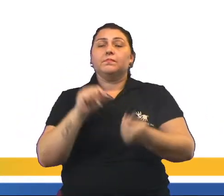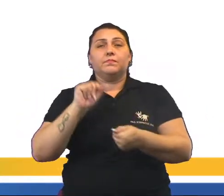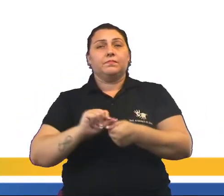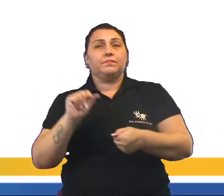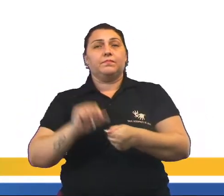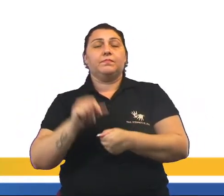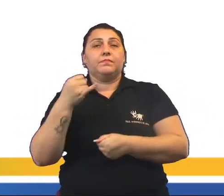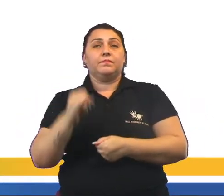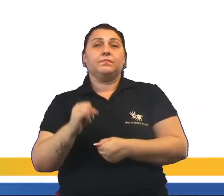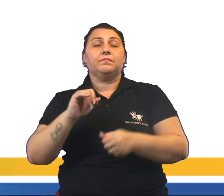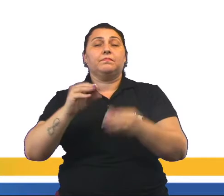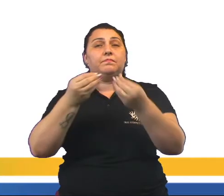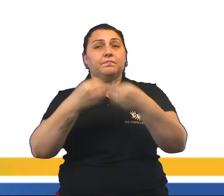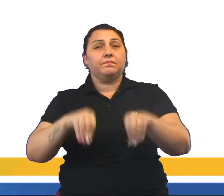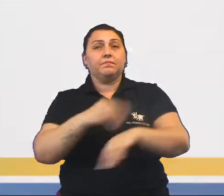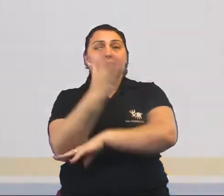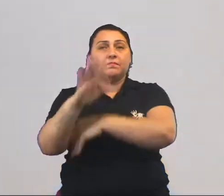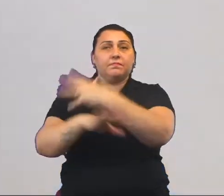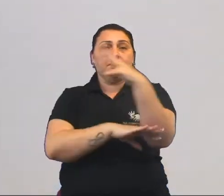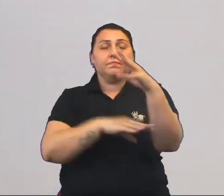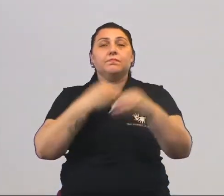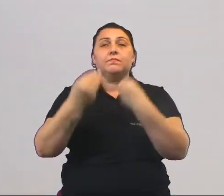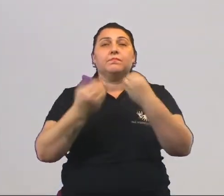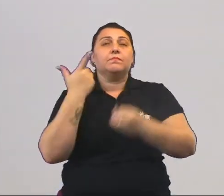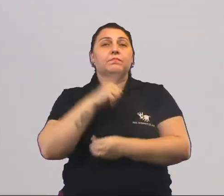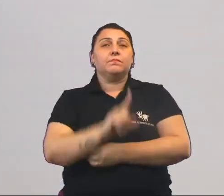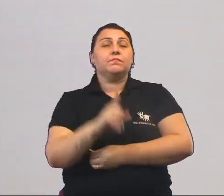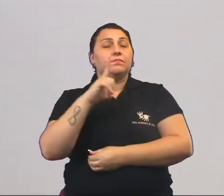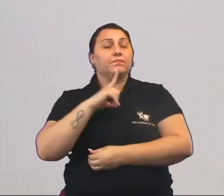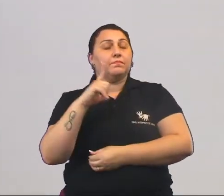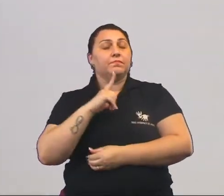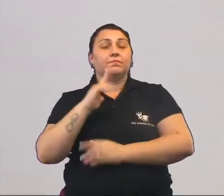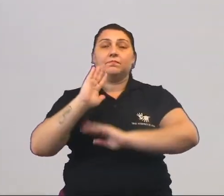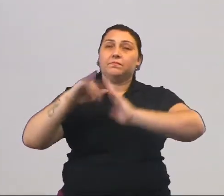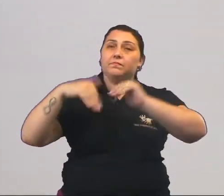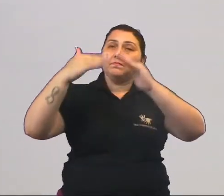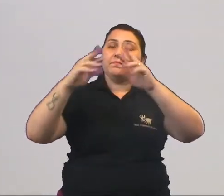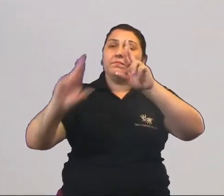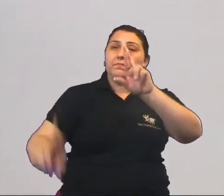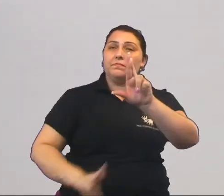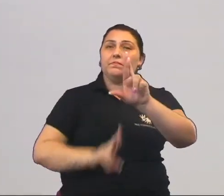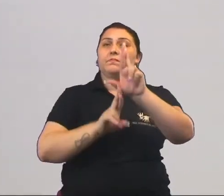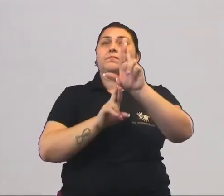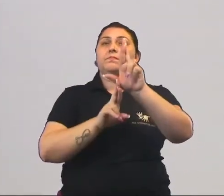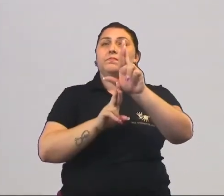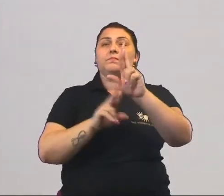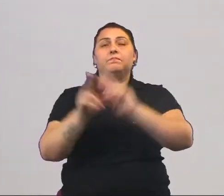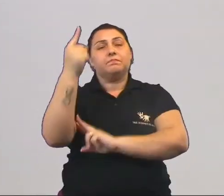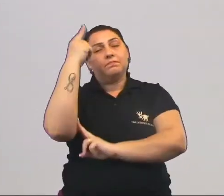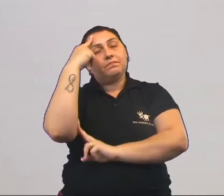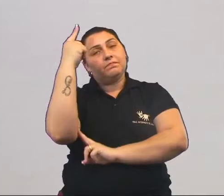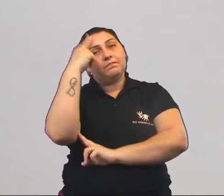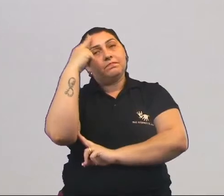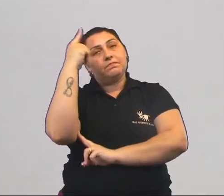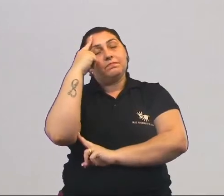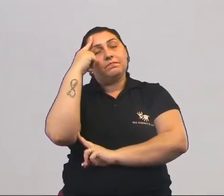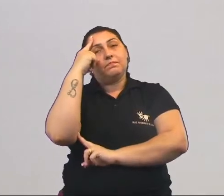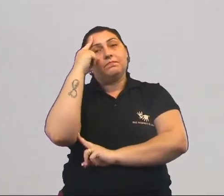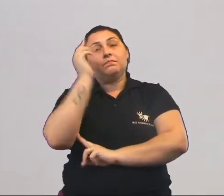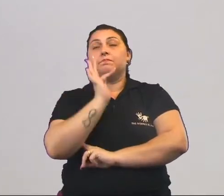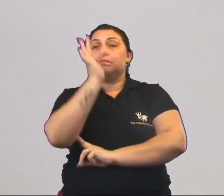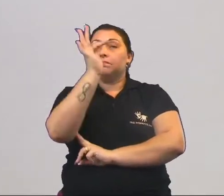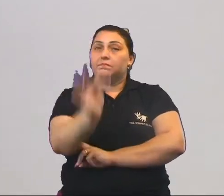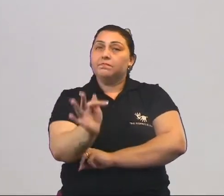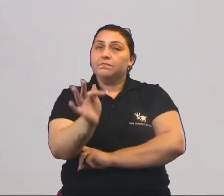isto sem agredir o meio ambiente? Como é que eu consigo ter esse desenvolvimento sustentável, pensando nas futuras